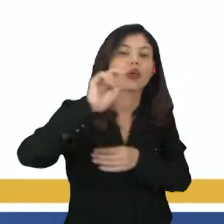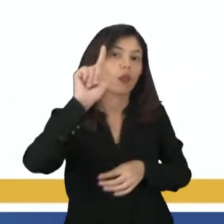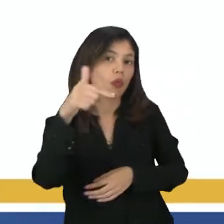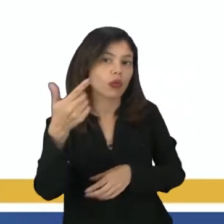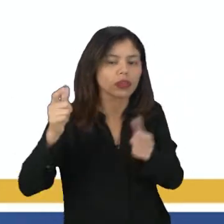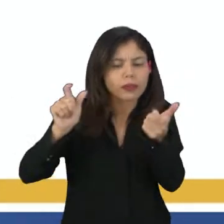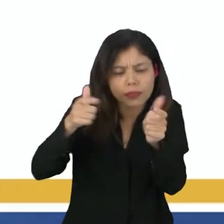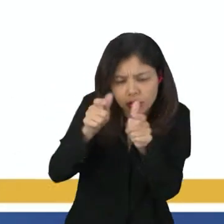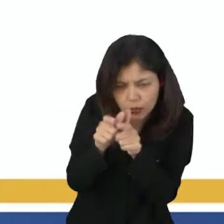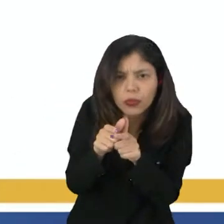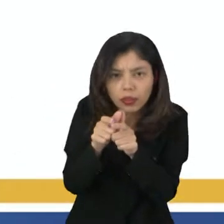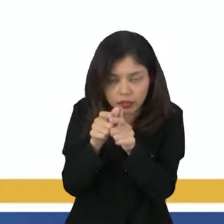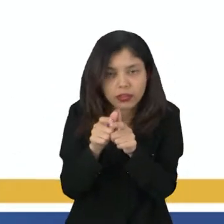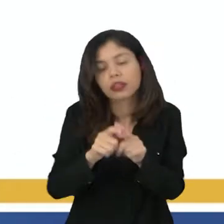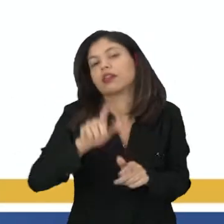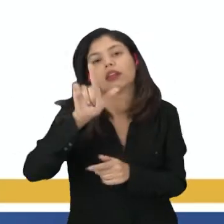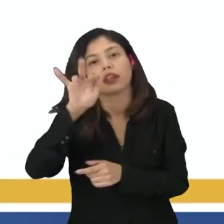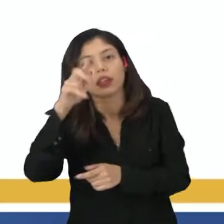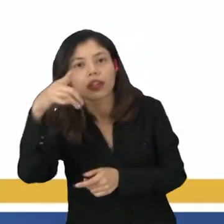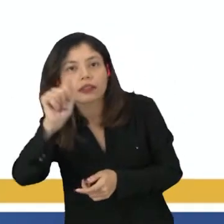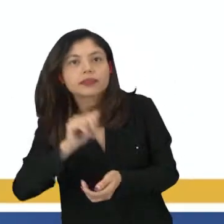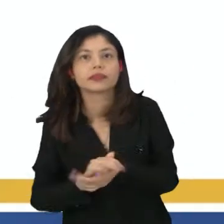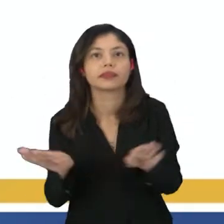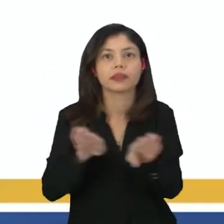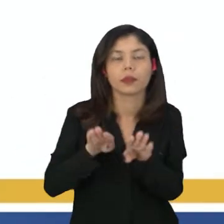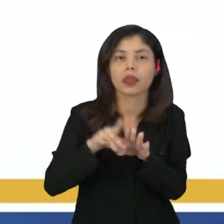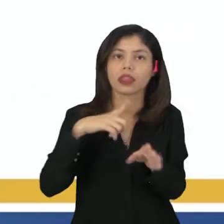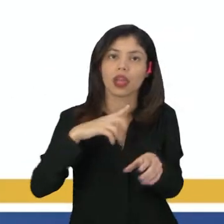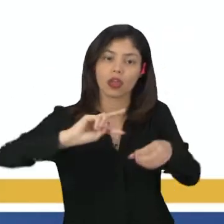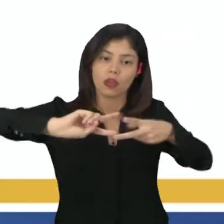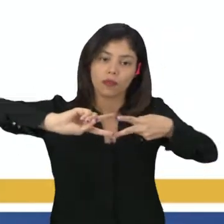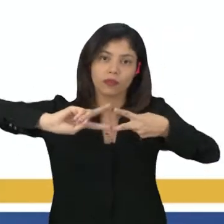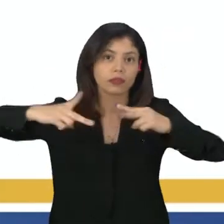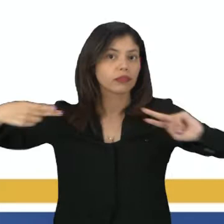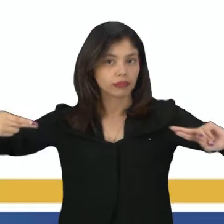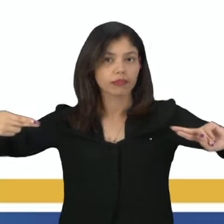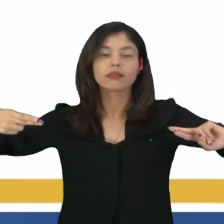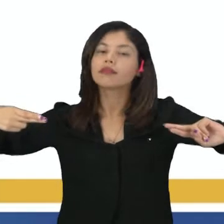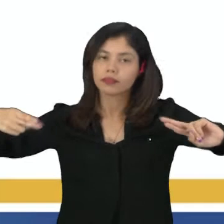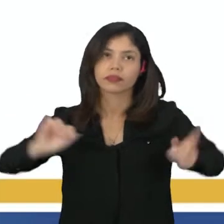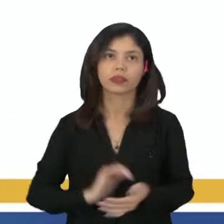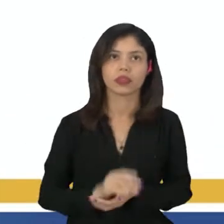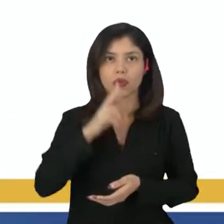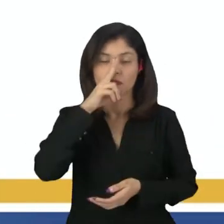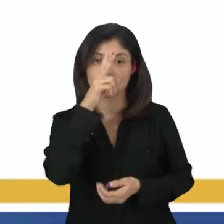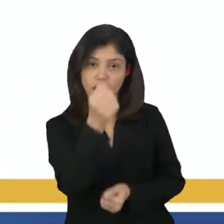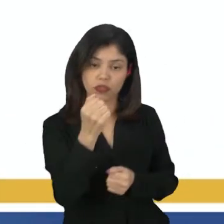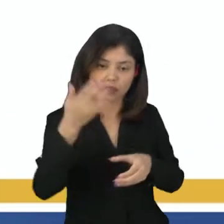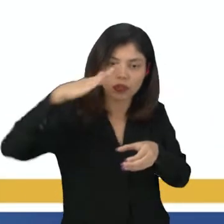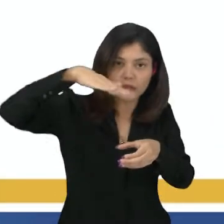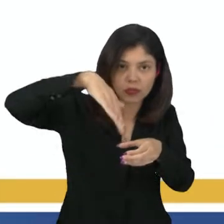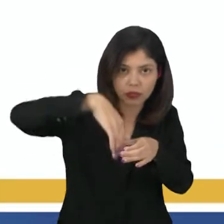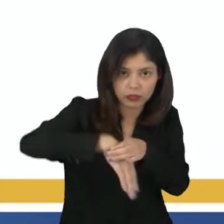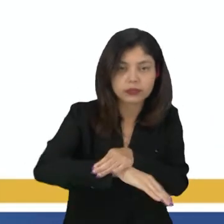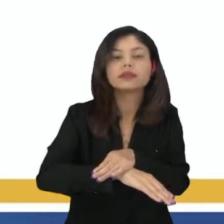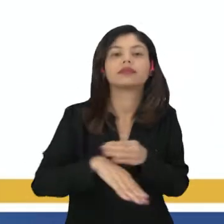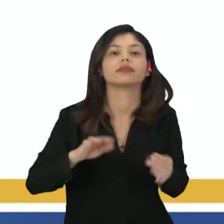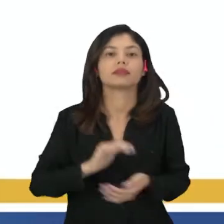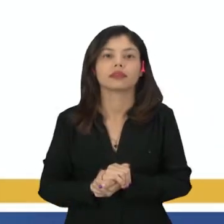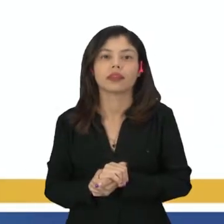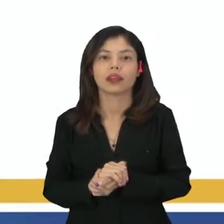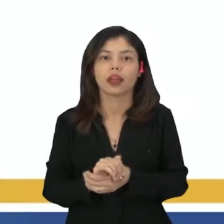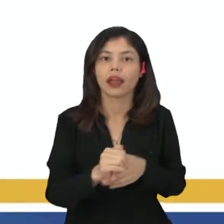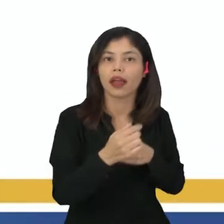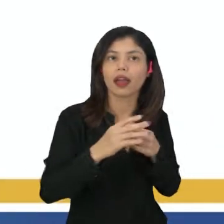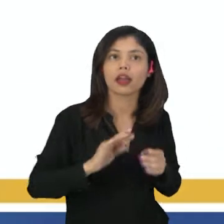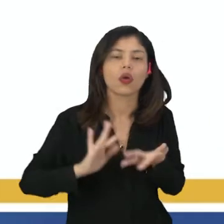outra menor em lilás, nós temos aí o nosso material genético que fica fortemente armazenado e